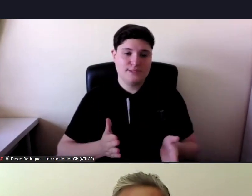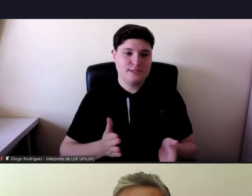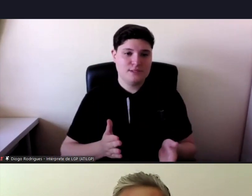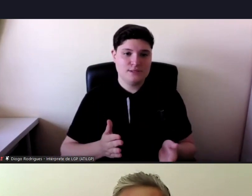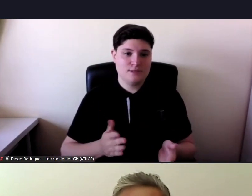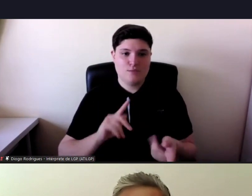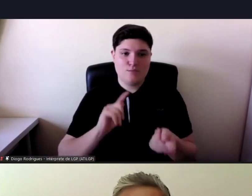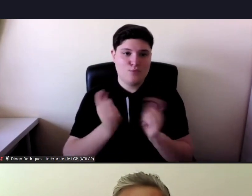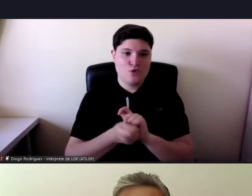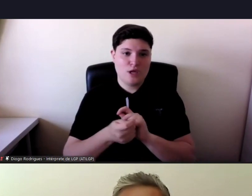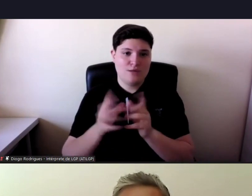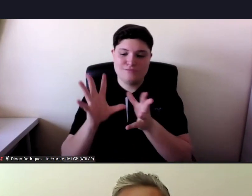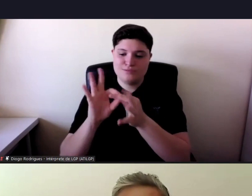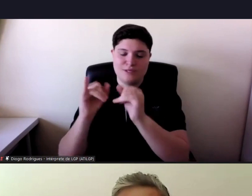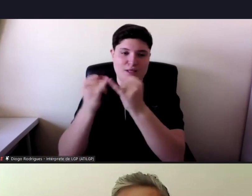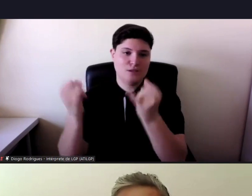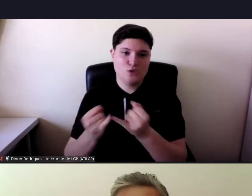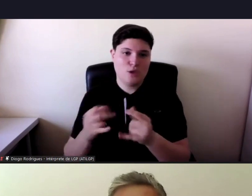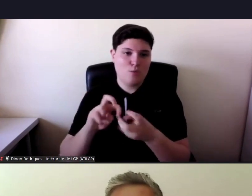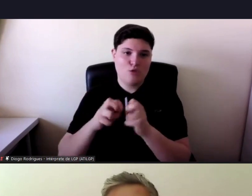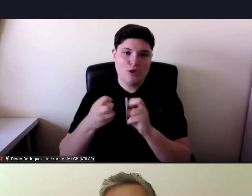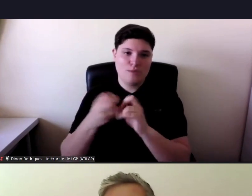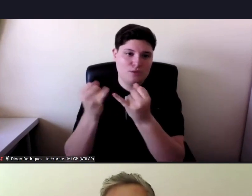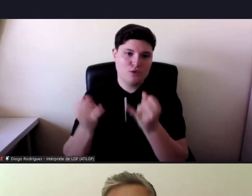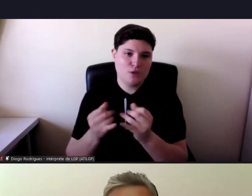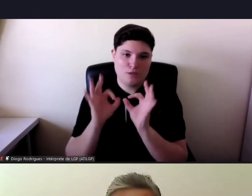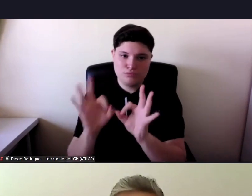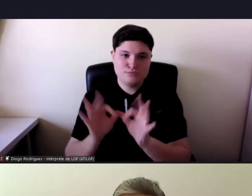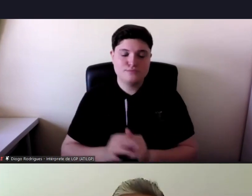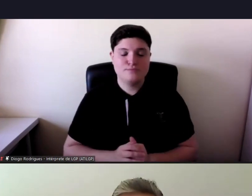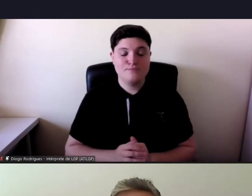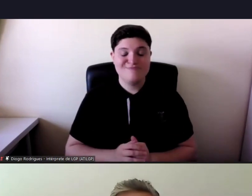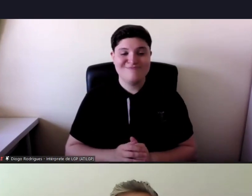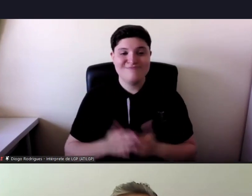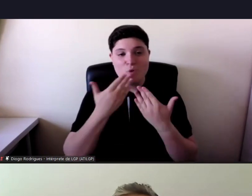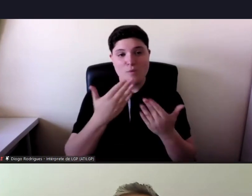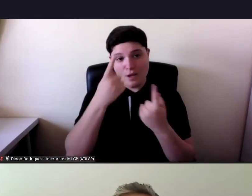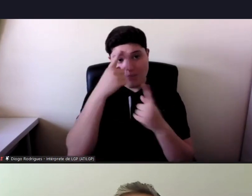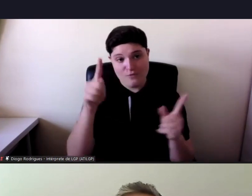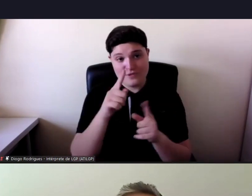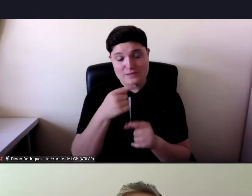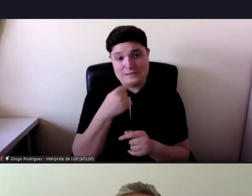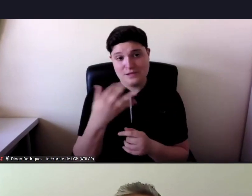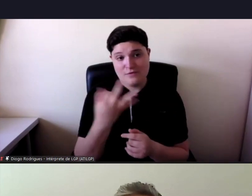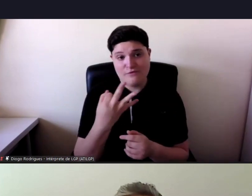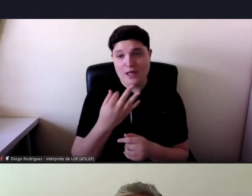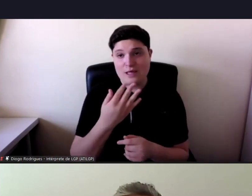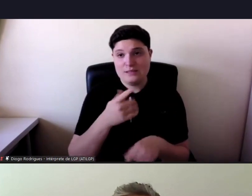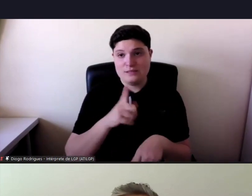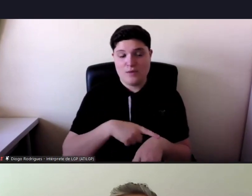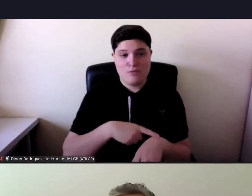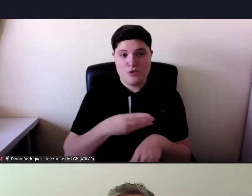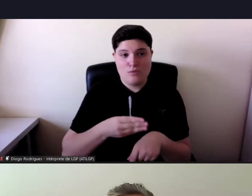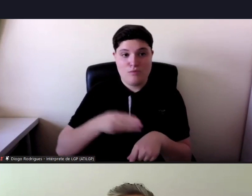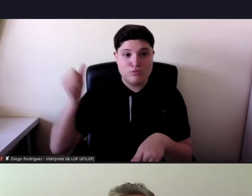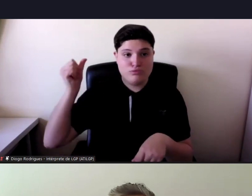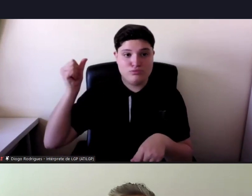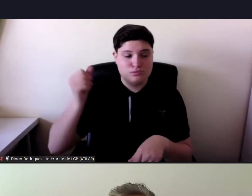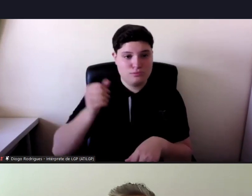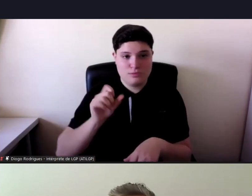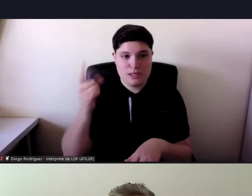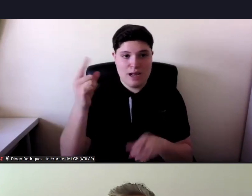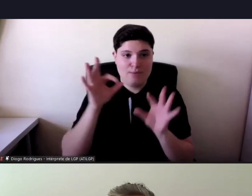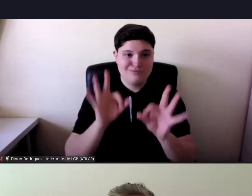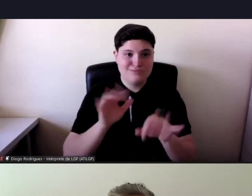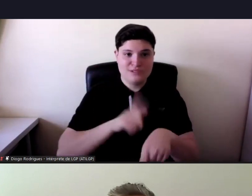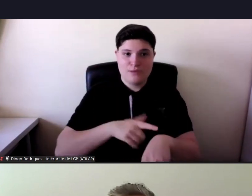um ecossistema ou as próprias tecnologias que agora existem para remover CO2 da atmosfera, elas servem para quê? Elas servem para